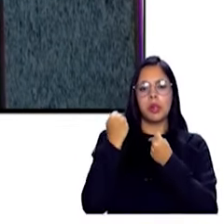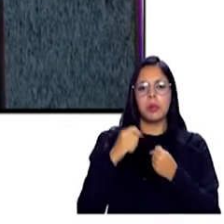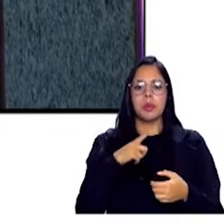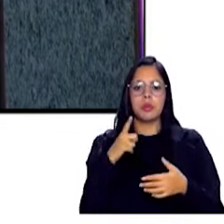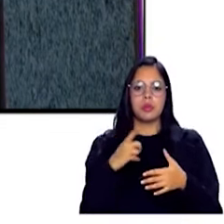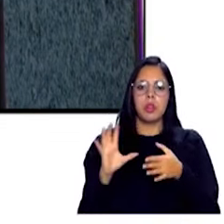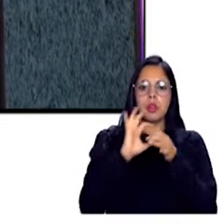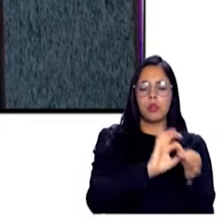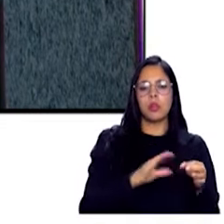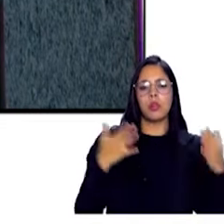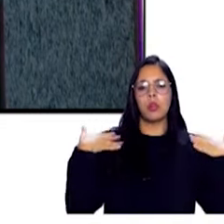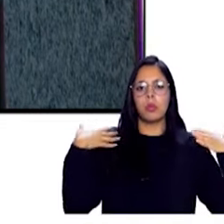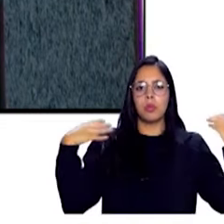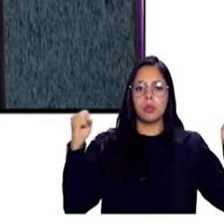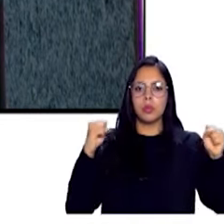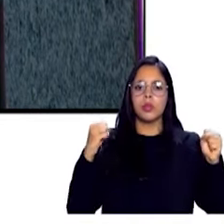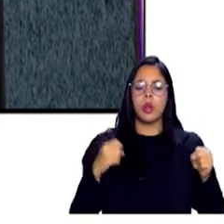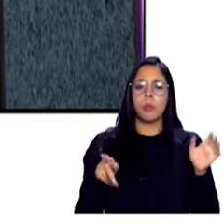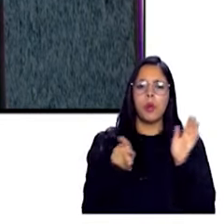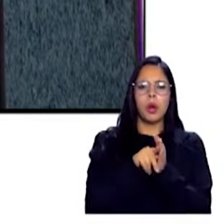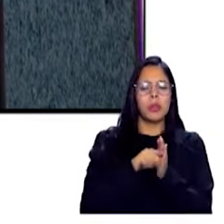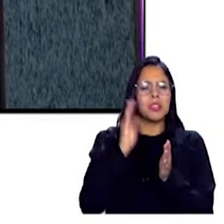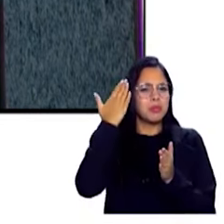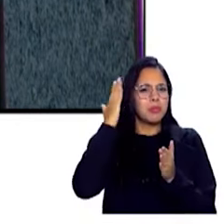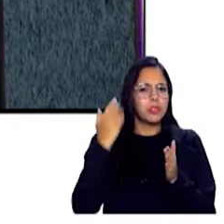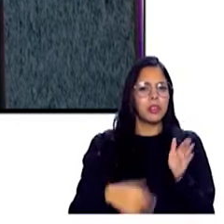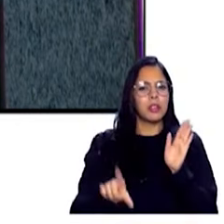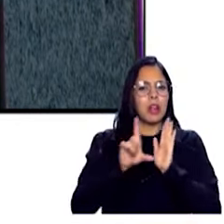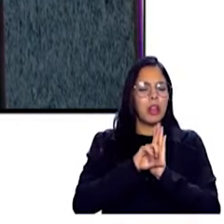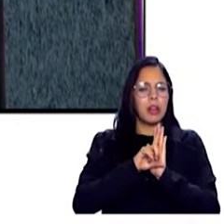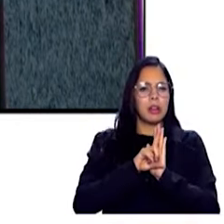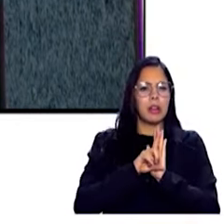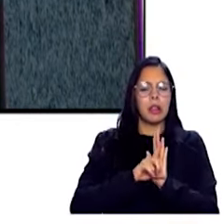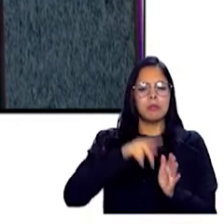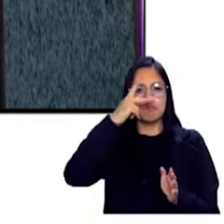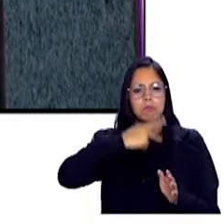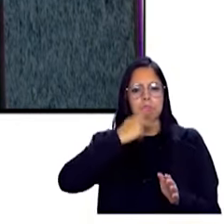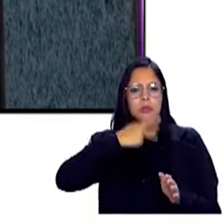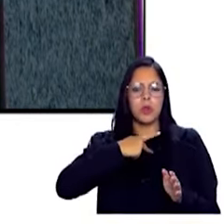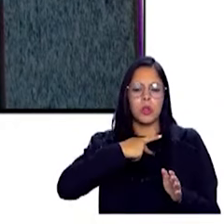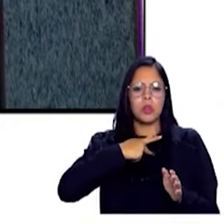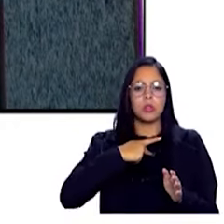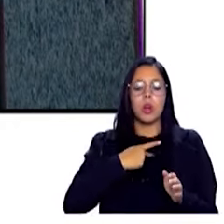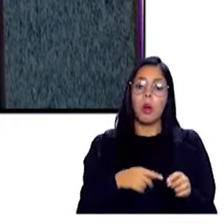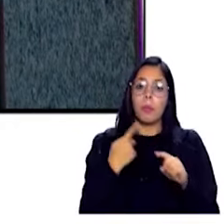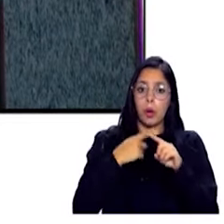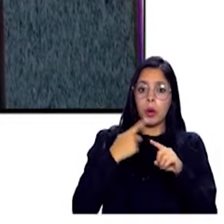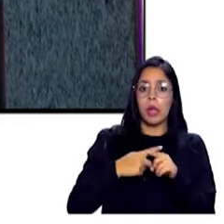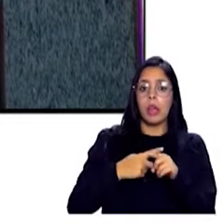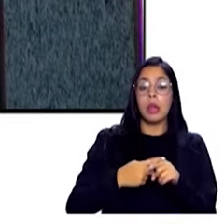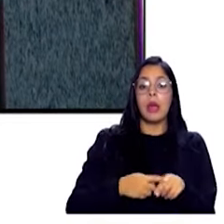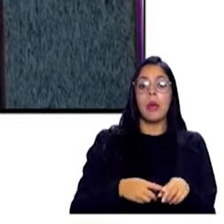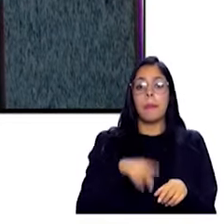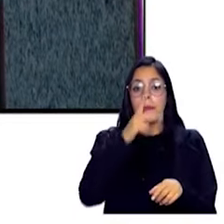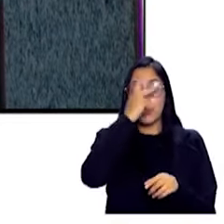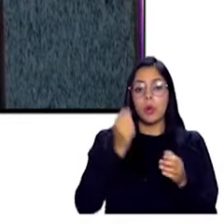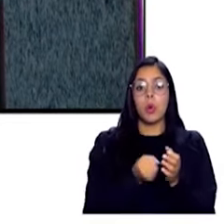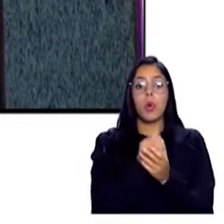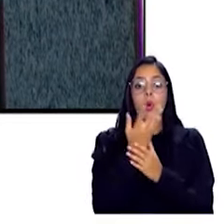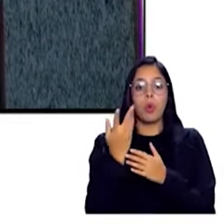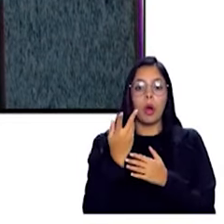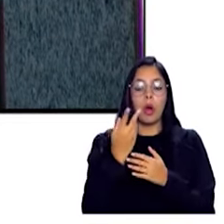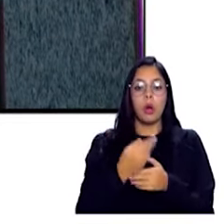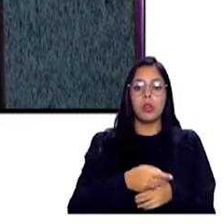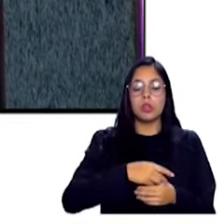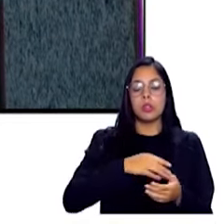a magistratura à interpretação da Lei quem define a Interpretação da Lei são os juízes e a corte de cassação e não